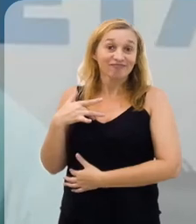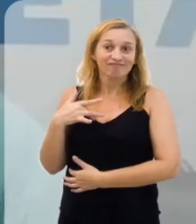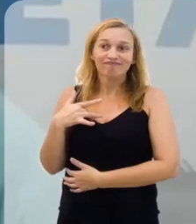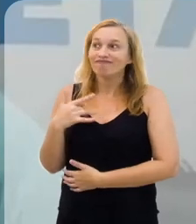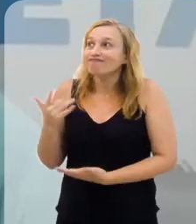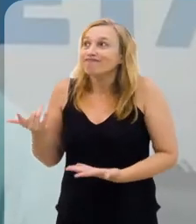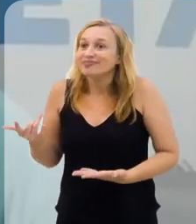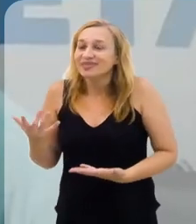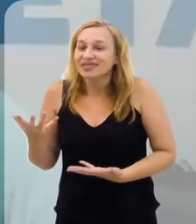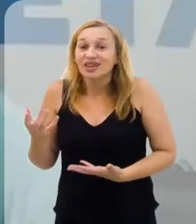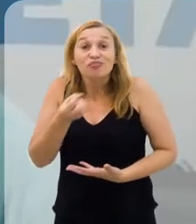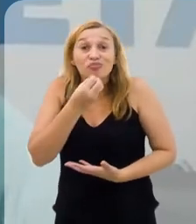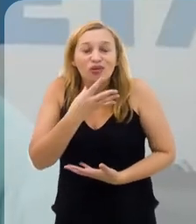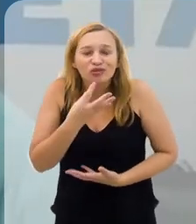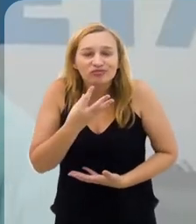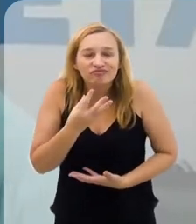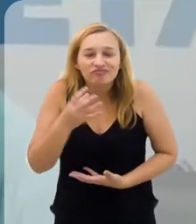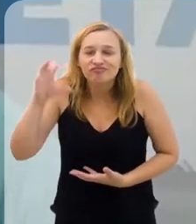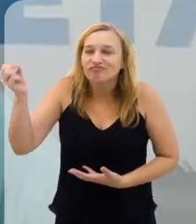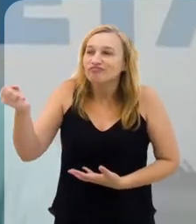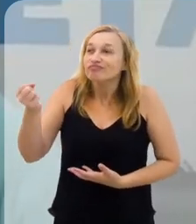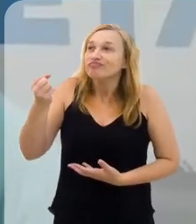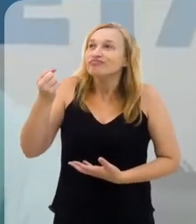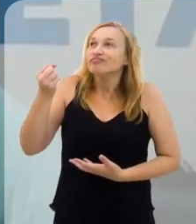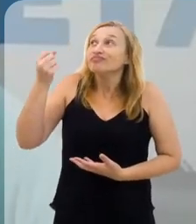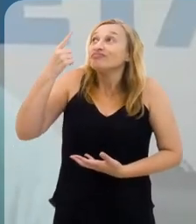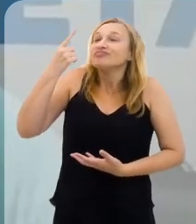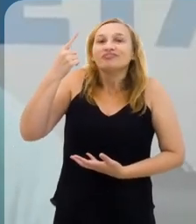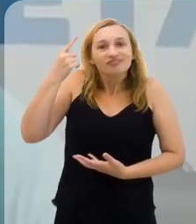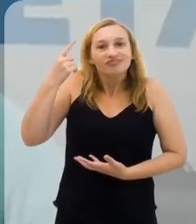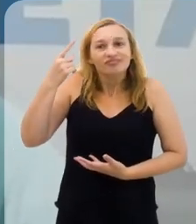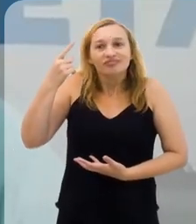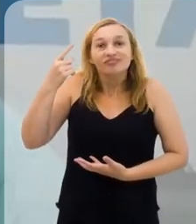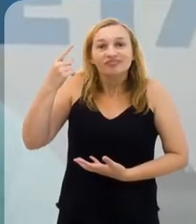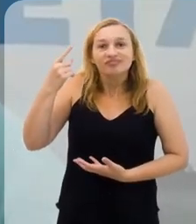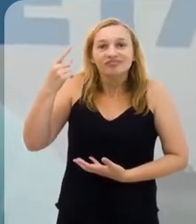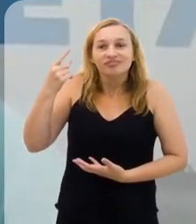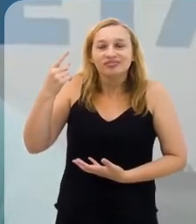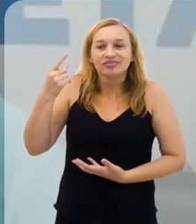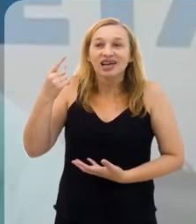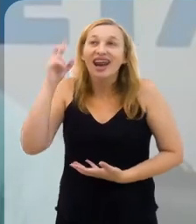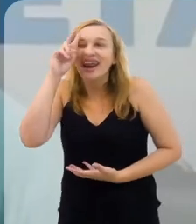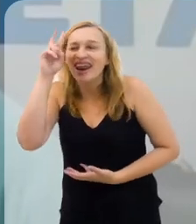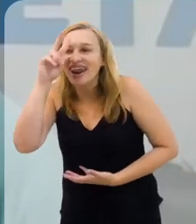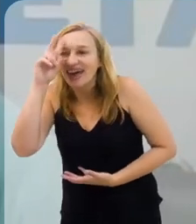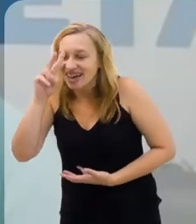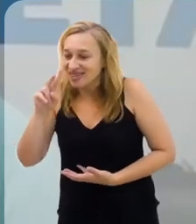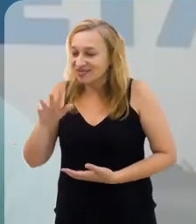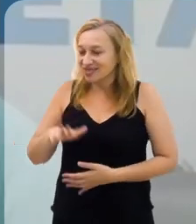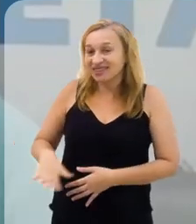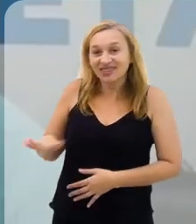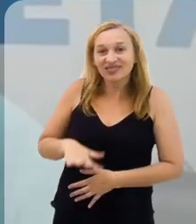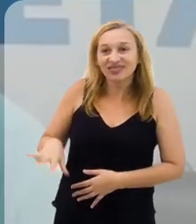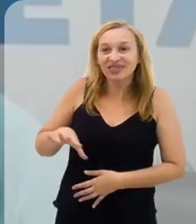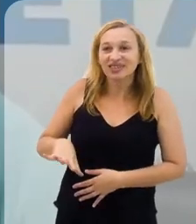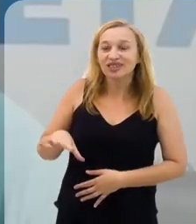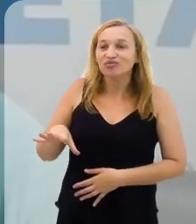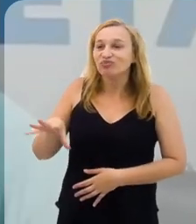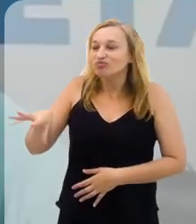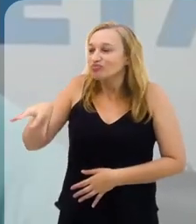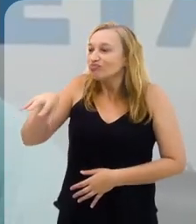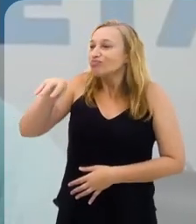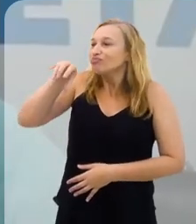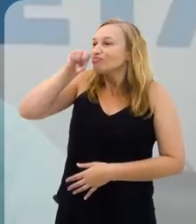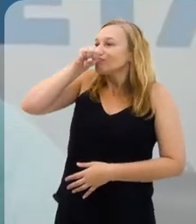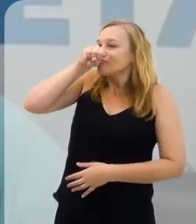ambiente saudável, né, um ambiente aconchegante, né, que remete até a sua infância,